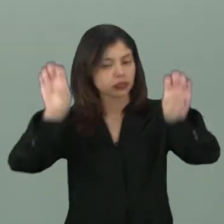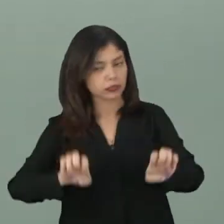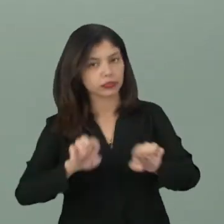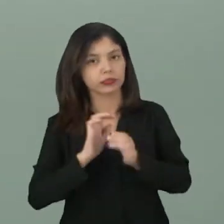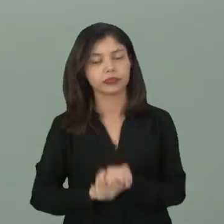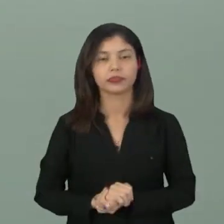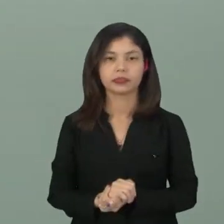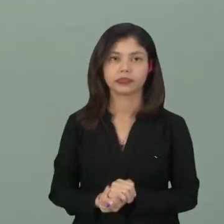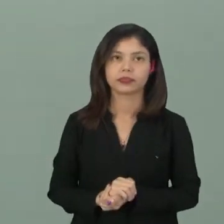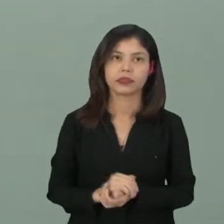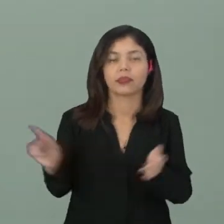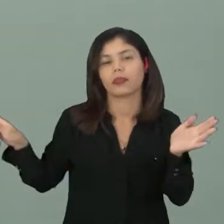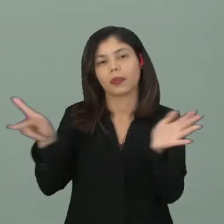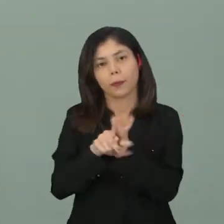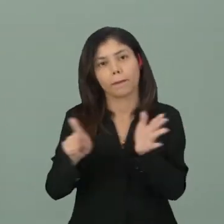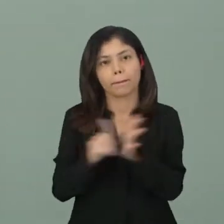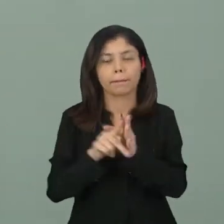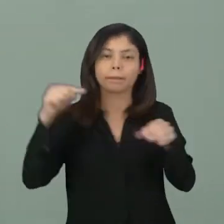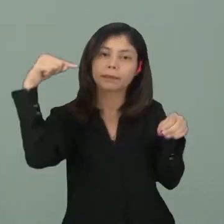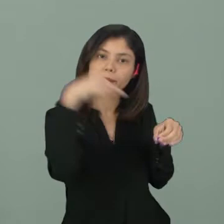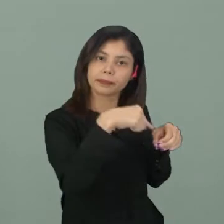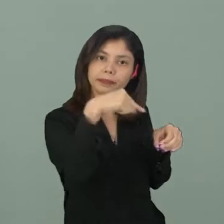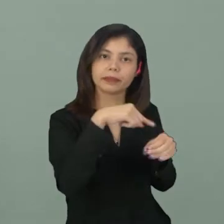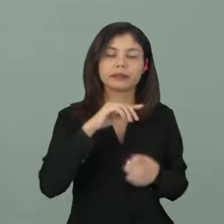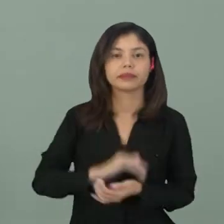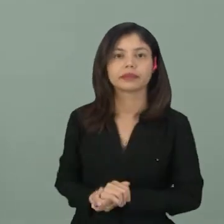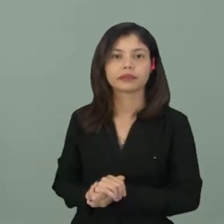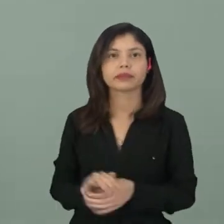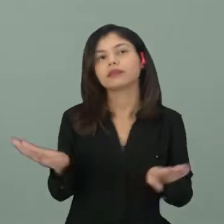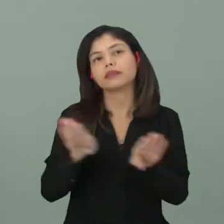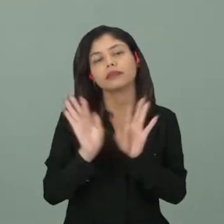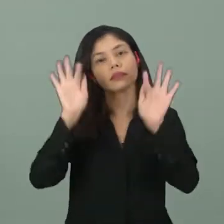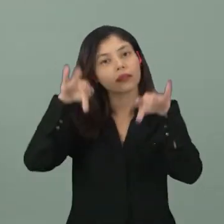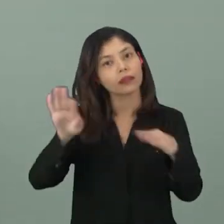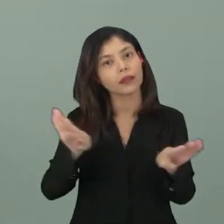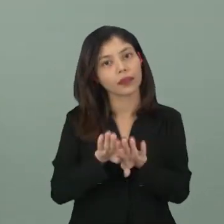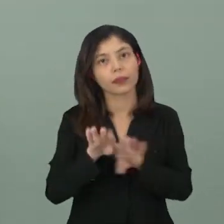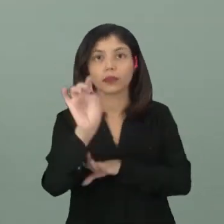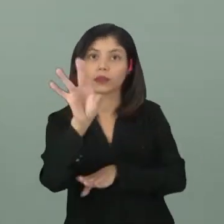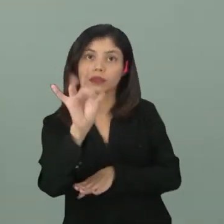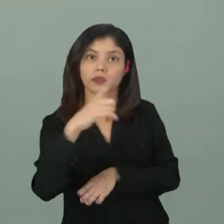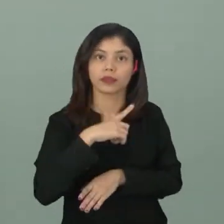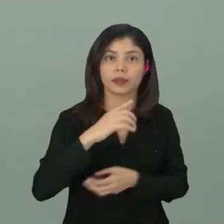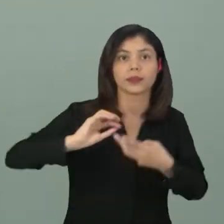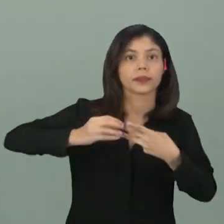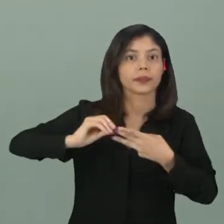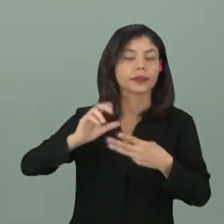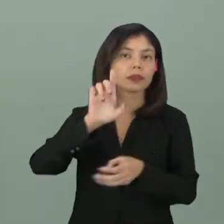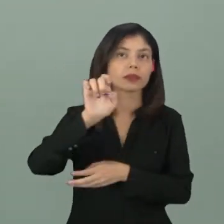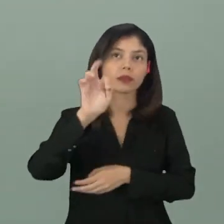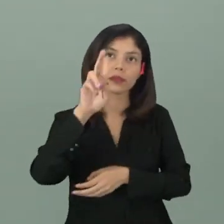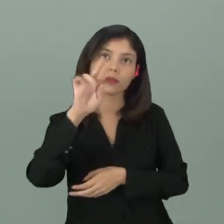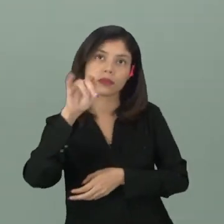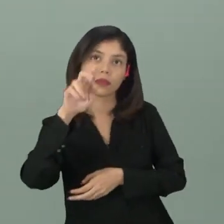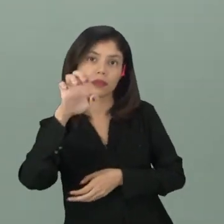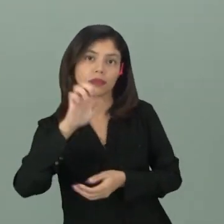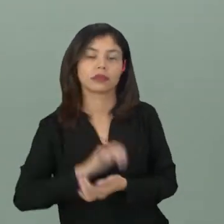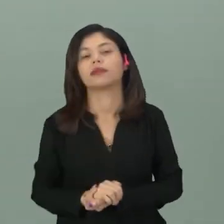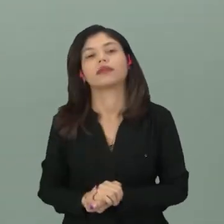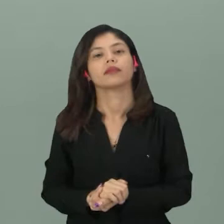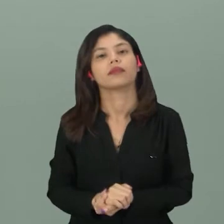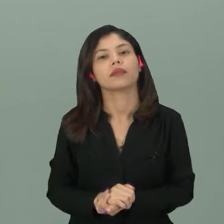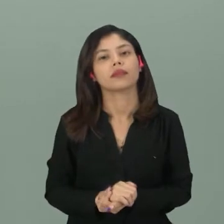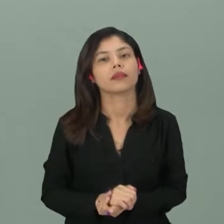estruturas, incluindo a estrutura do núcleo. E o núcleo, por fim, que só tem na célula eucarionte, como eu já falei para vocês, é onde